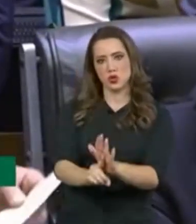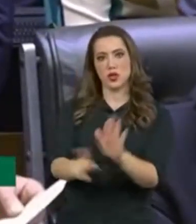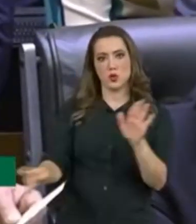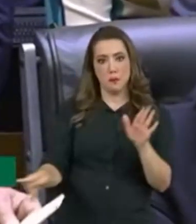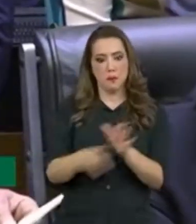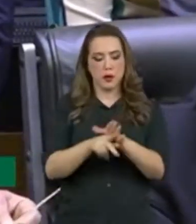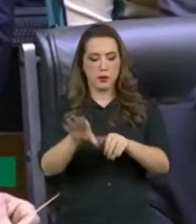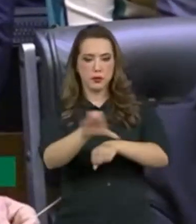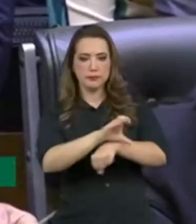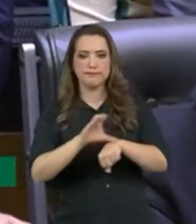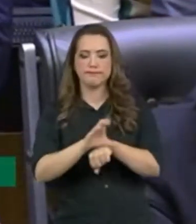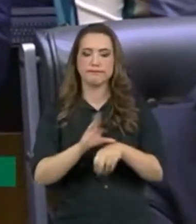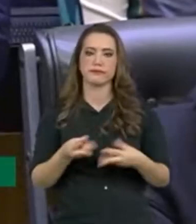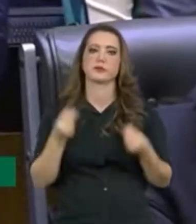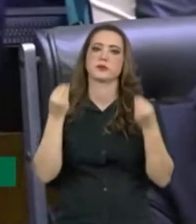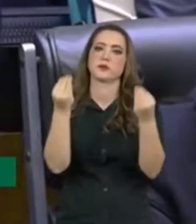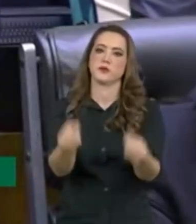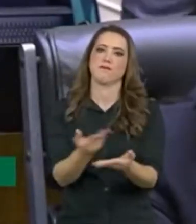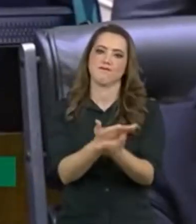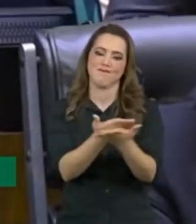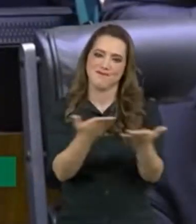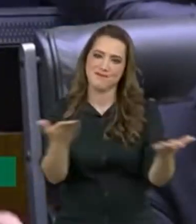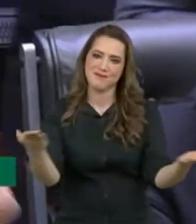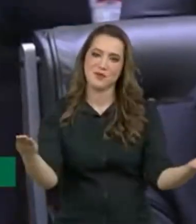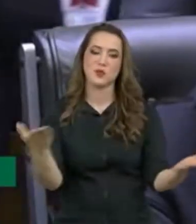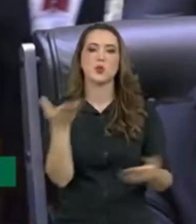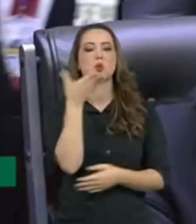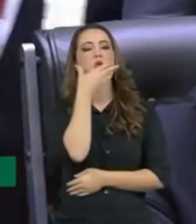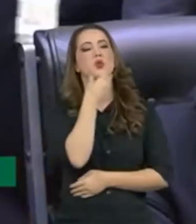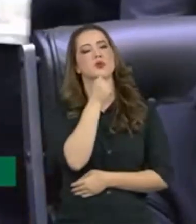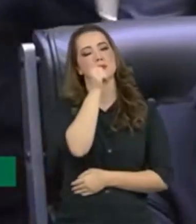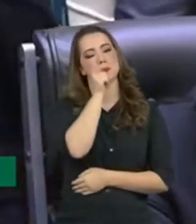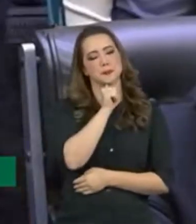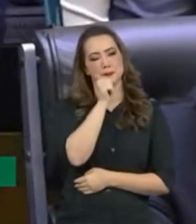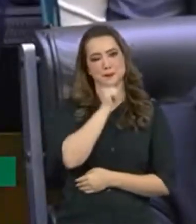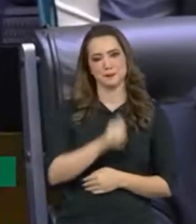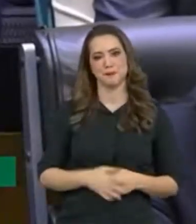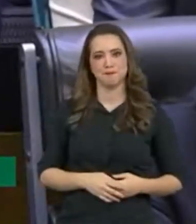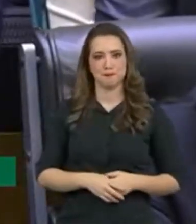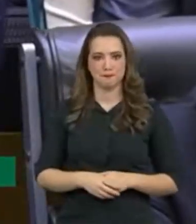na Constituição. Senhoras e senhores,